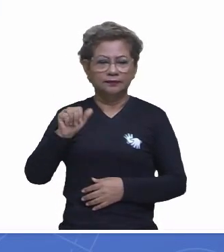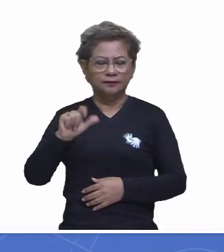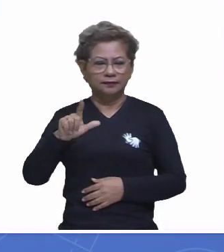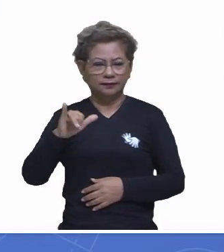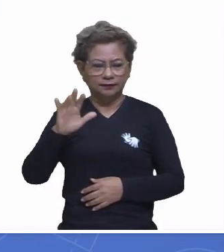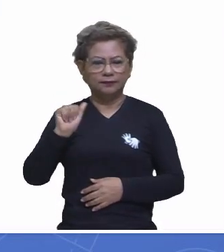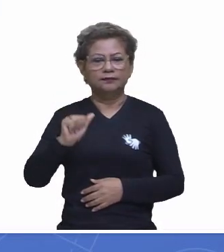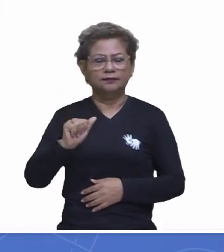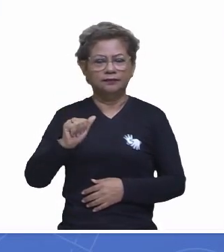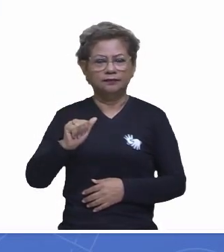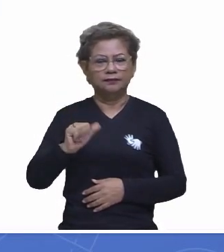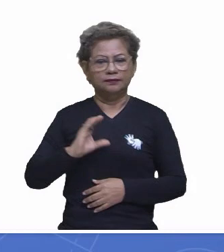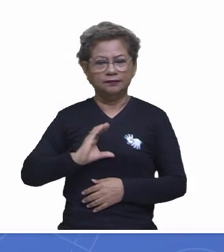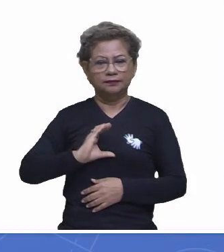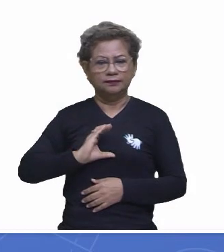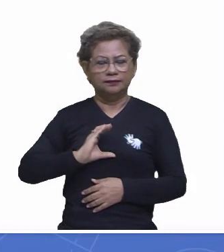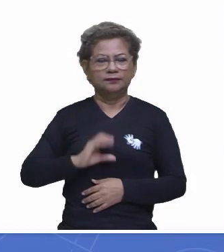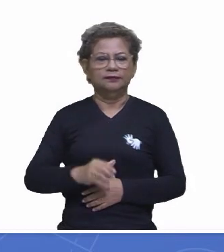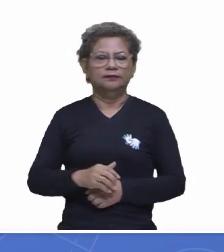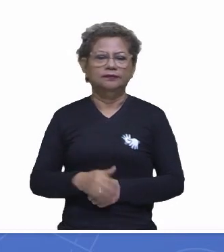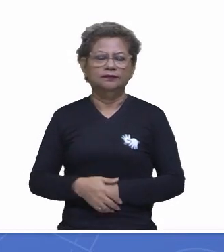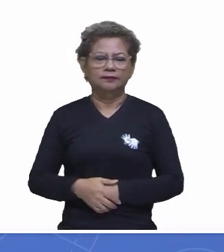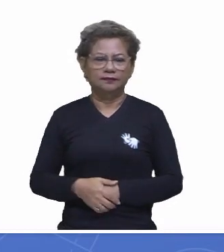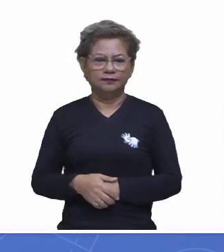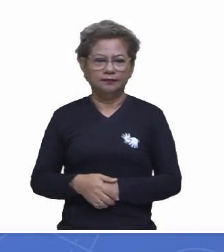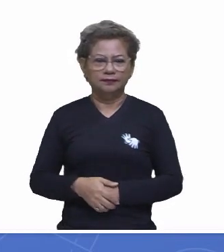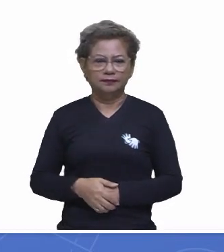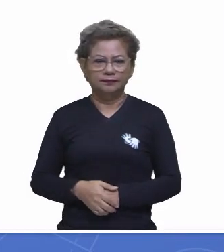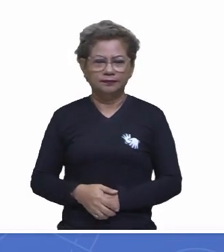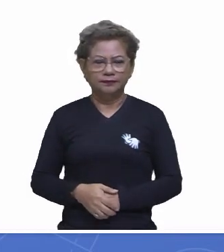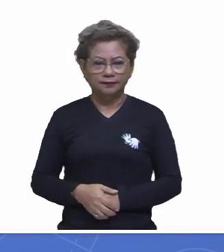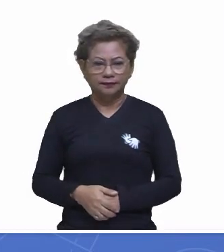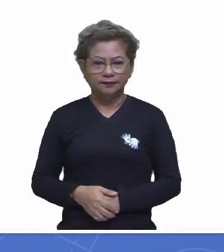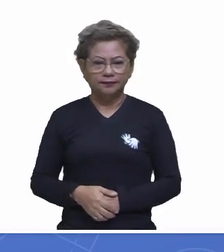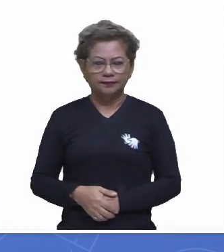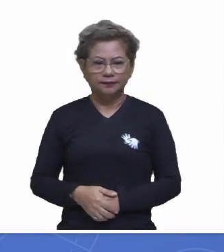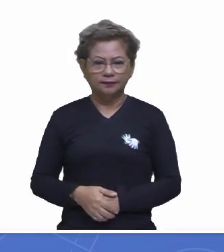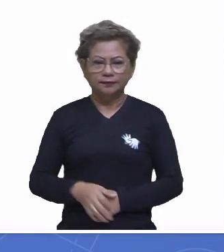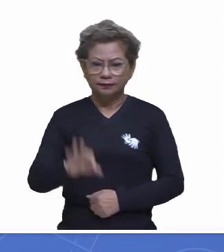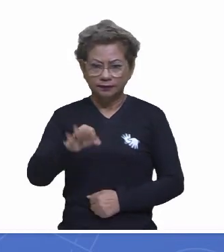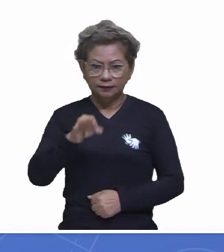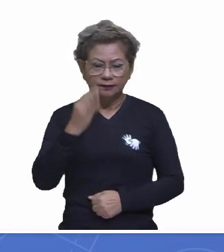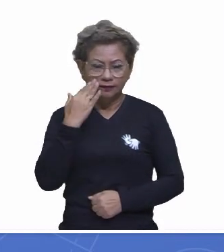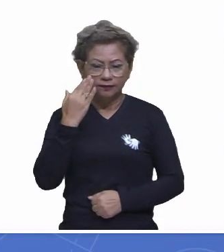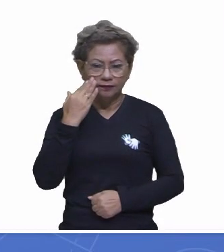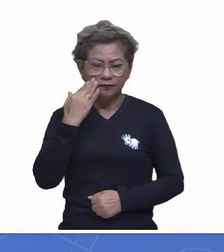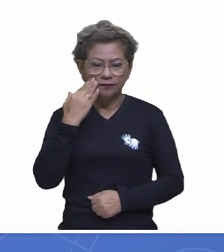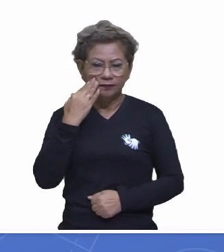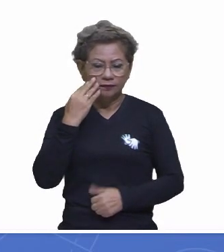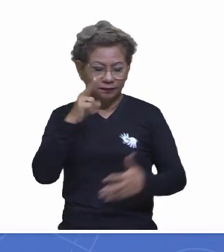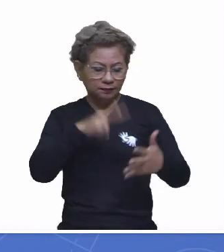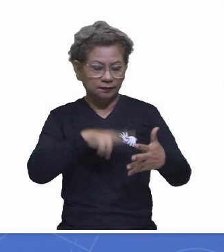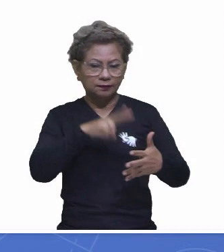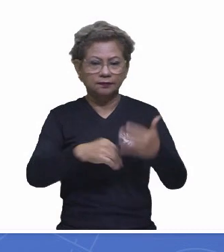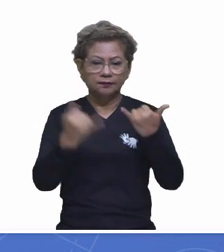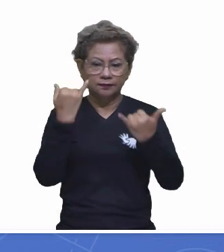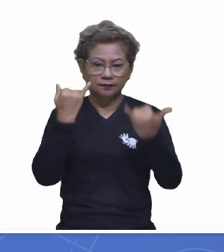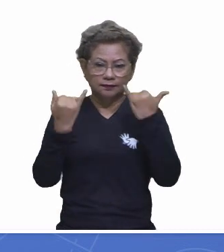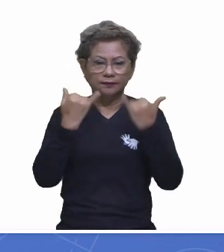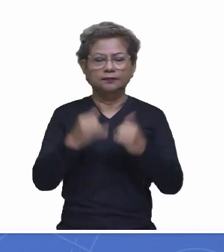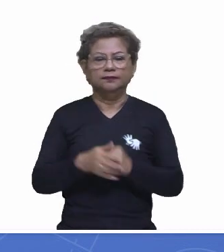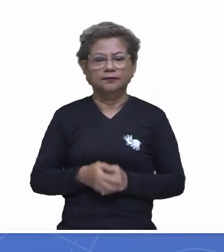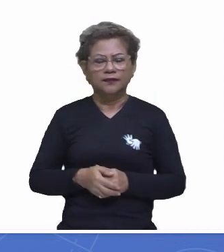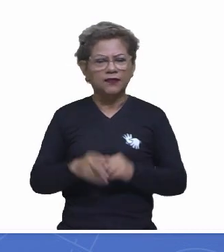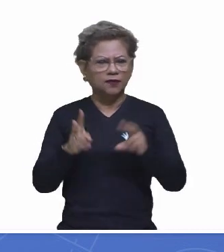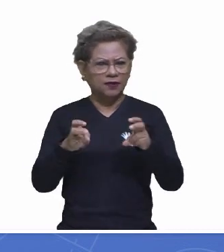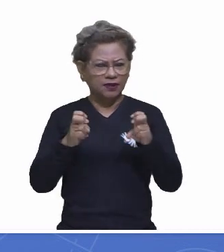correta é a letra C. Vamos já verificar. Certo? Então, pessoal, voltando aqui à nossa questão. Percebe que estamos falando